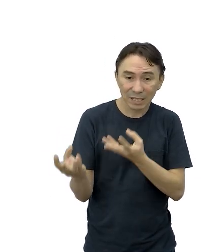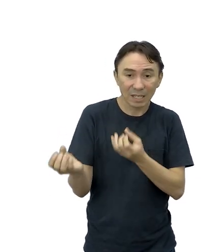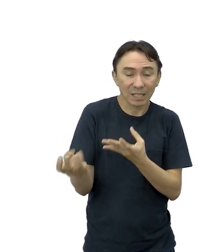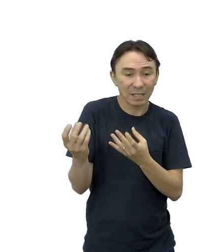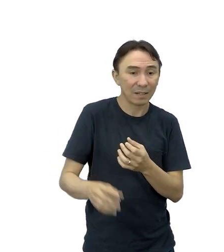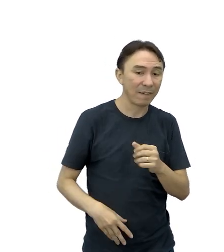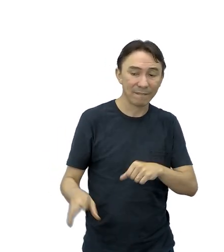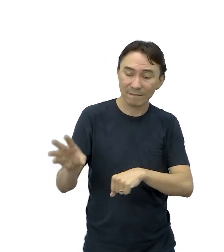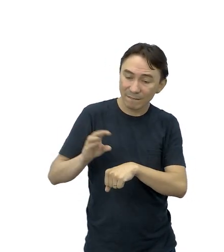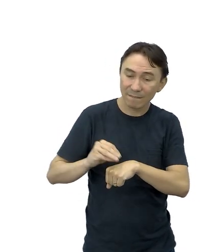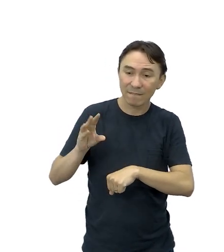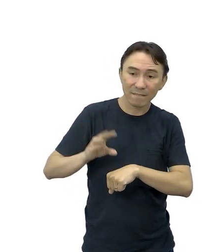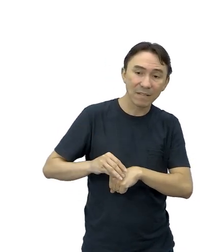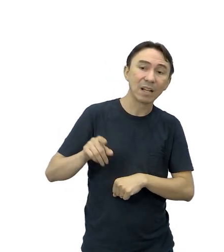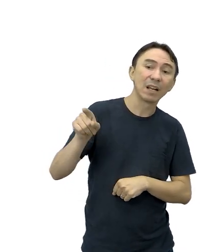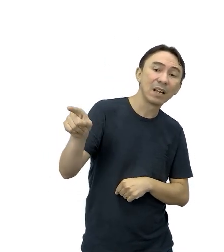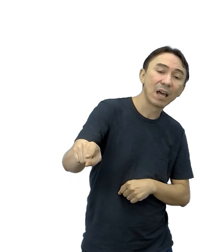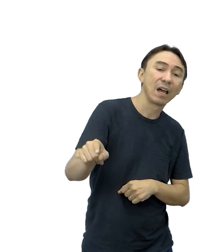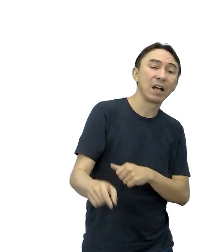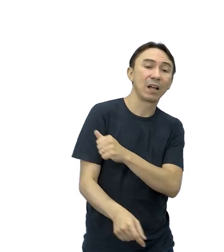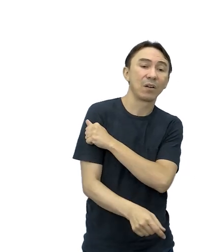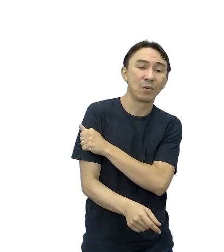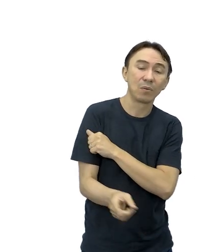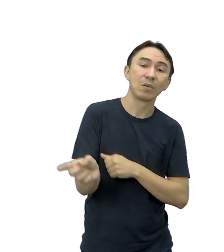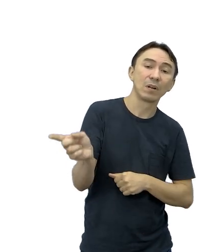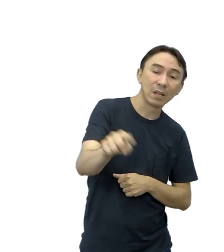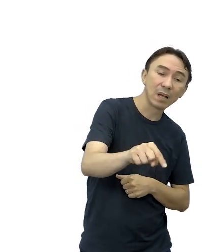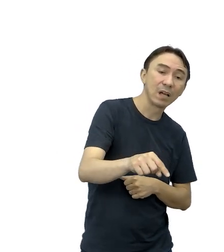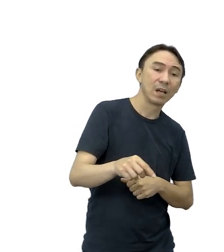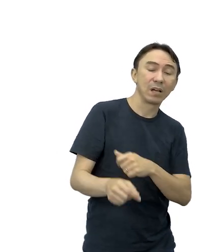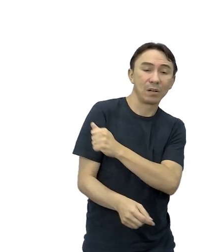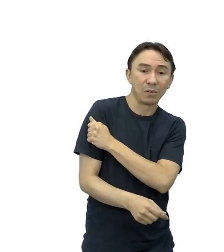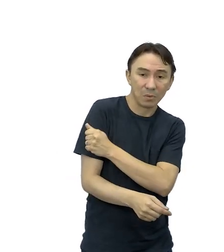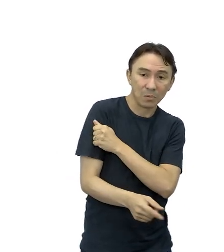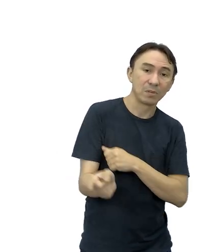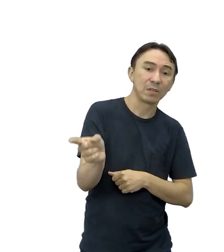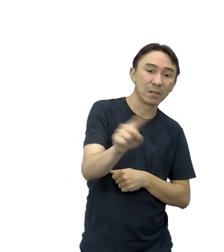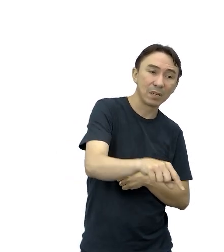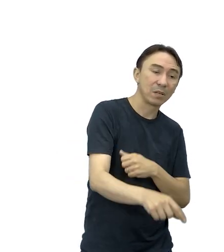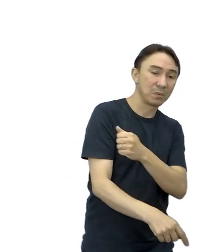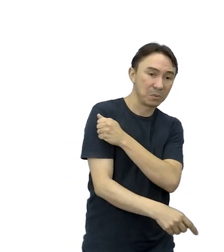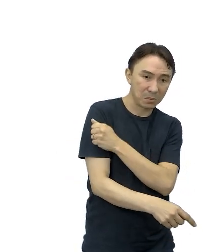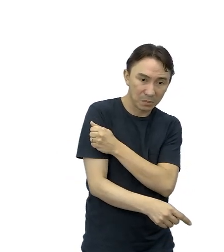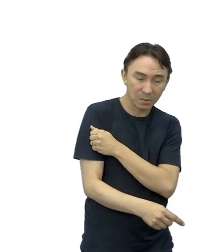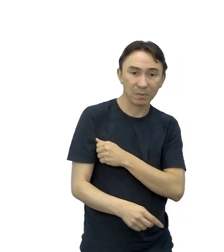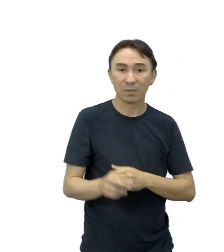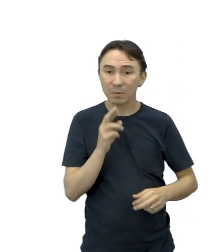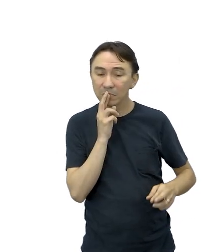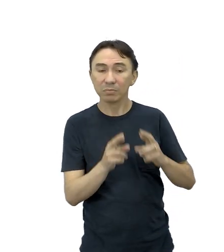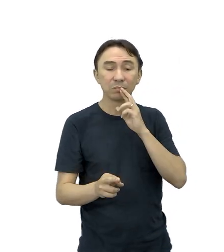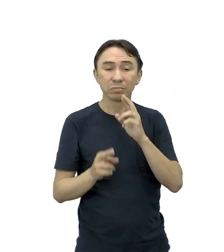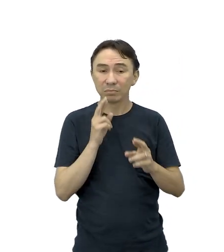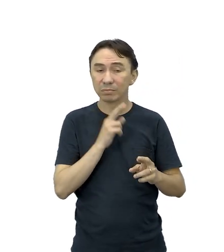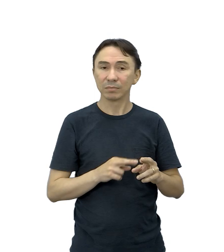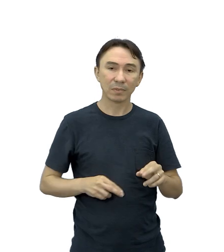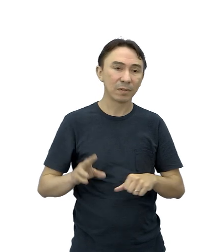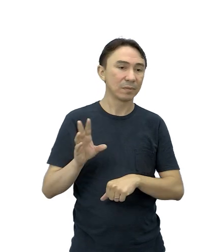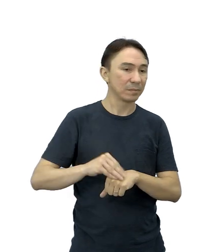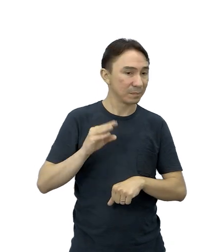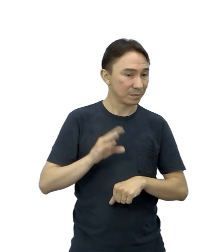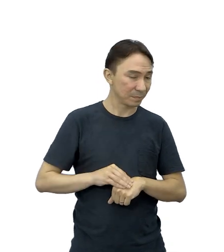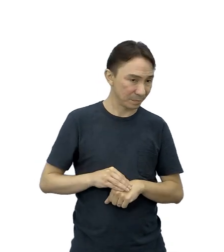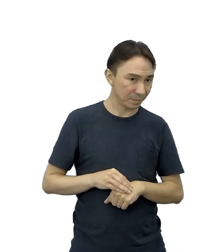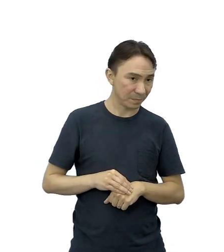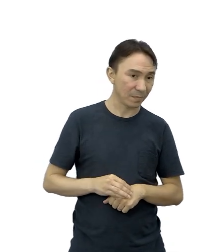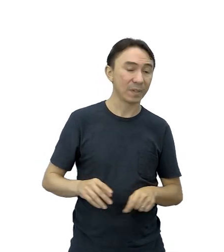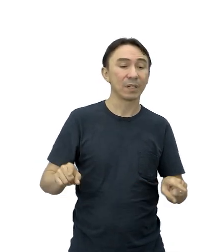das respostas de cada estudante. Nós vamos ver isso um pouquinho mais para frente, de forma mais didática. Nós temos também a AP, que é